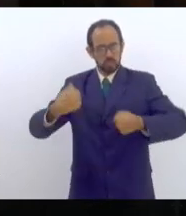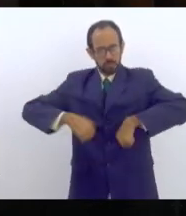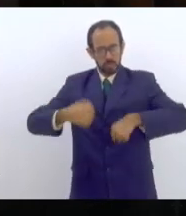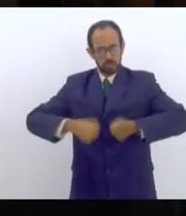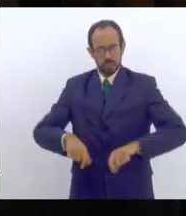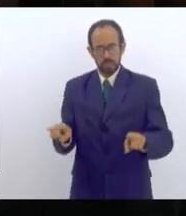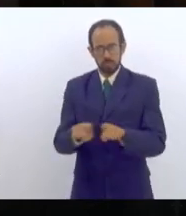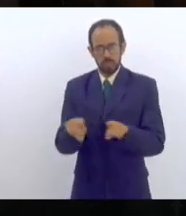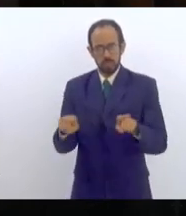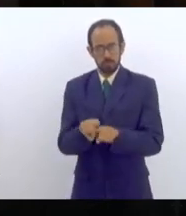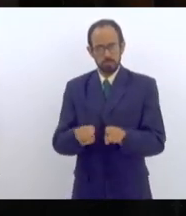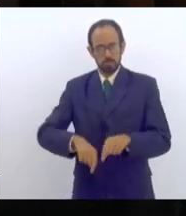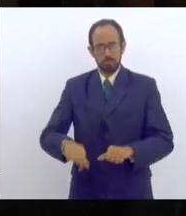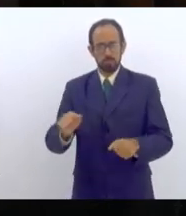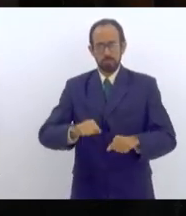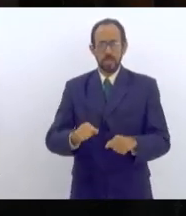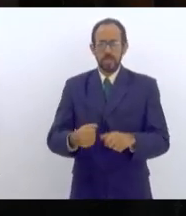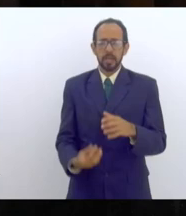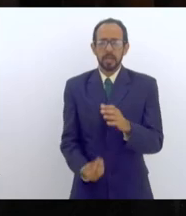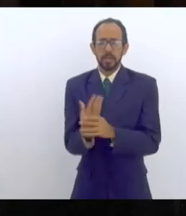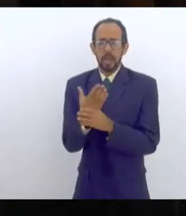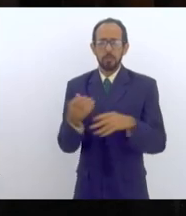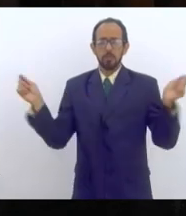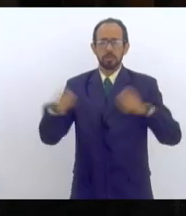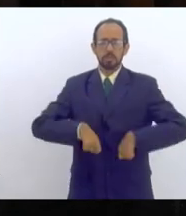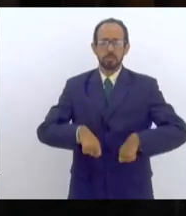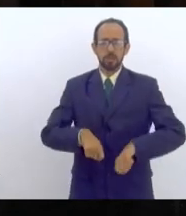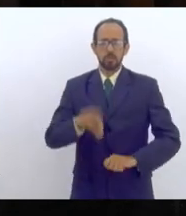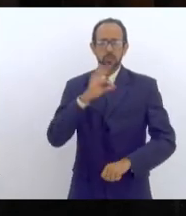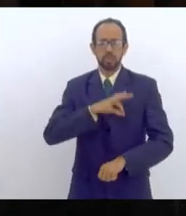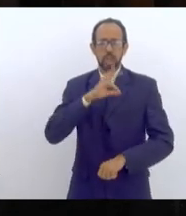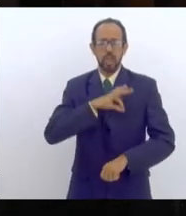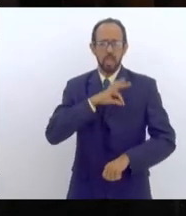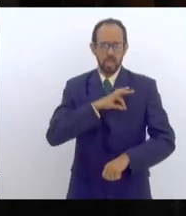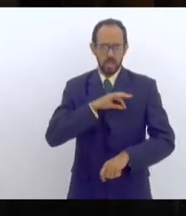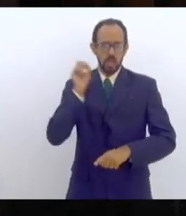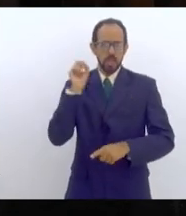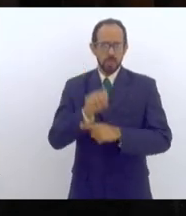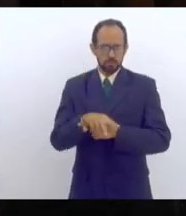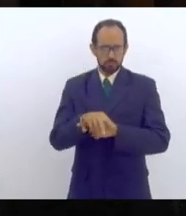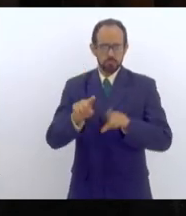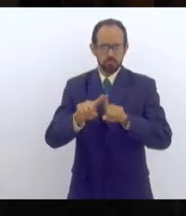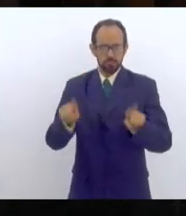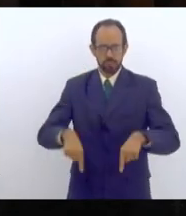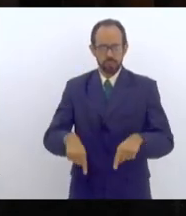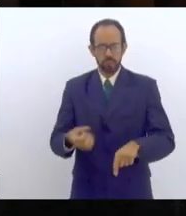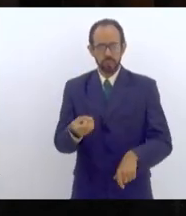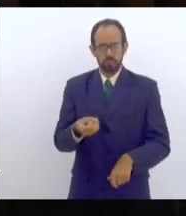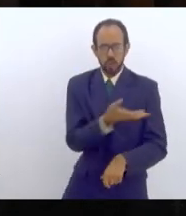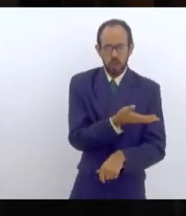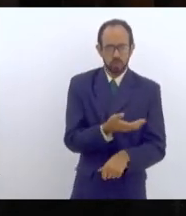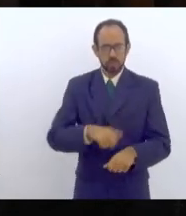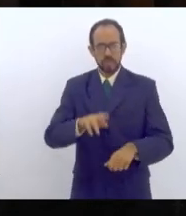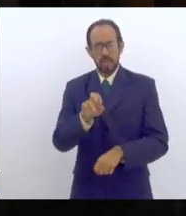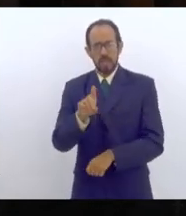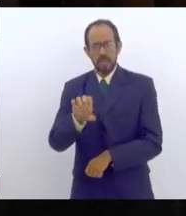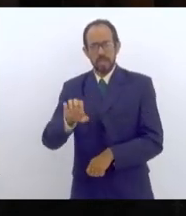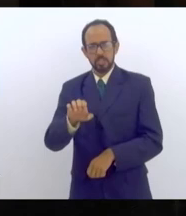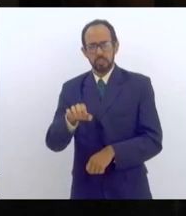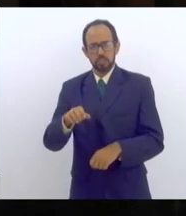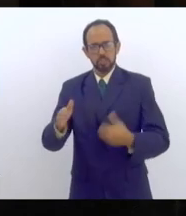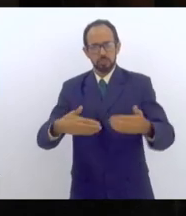deslanchar o potencial de geração de renda, empregos e negócios através do fortalecimento da rede produtiva da